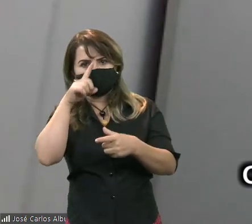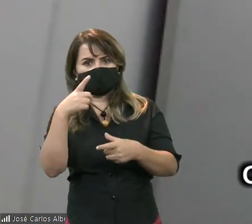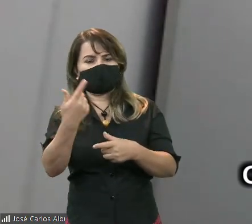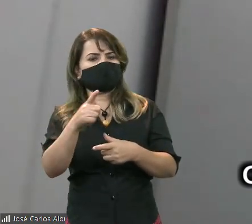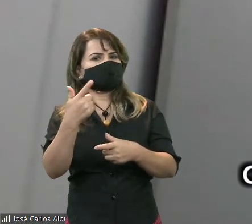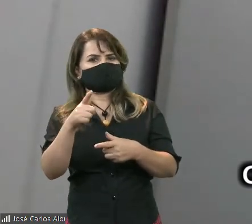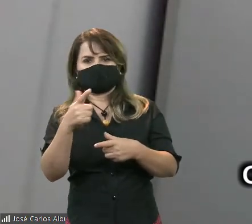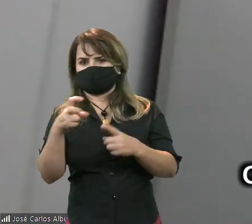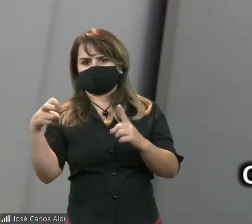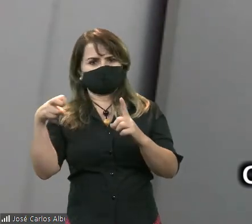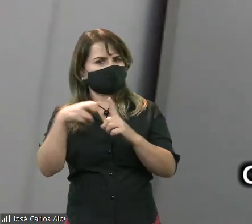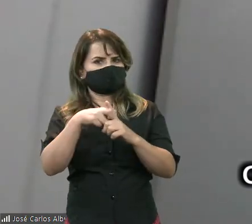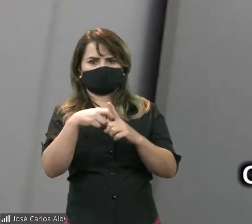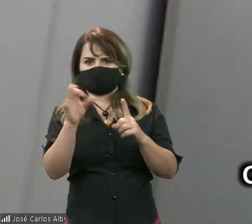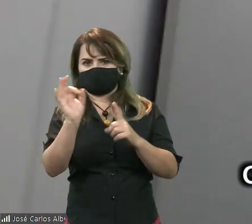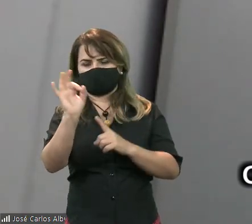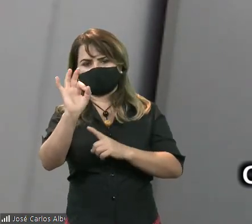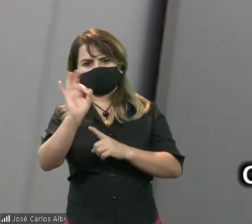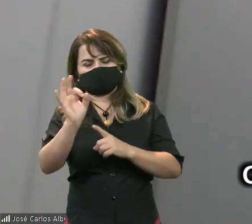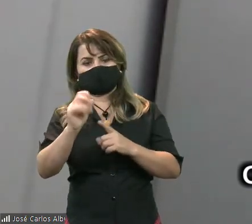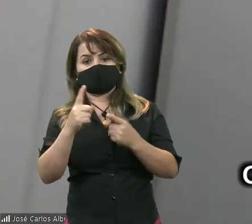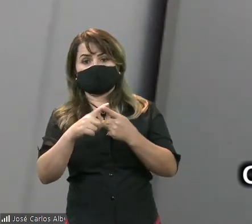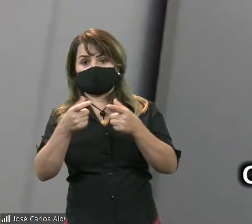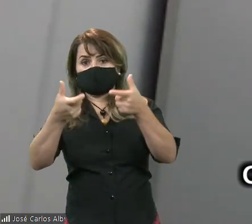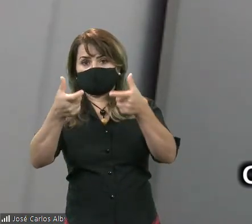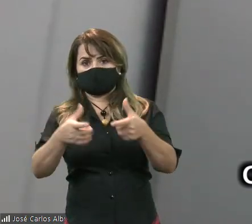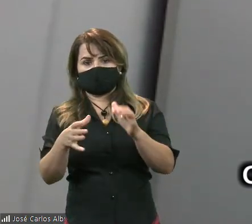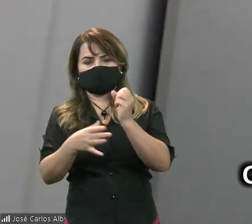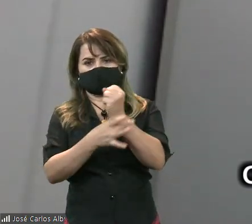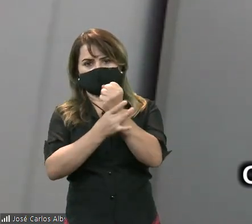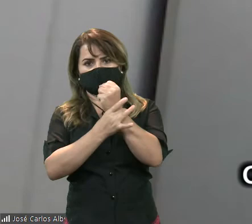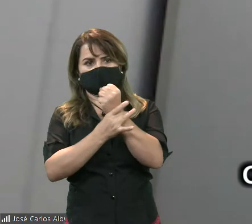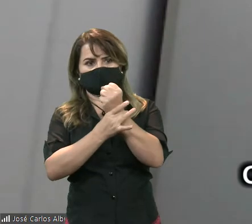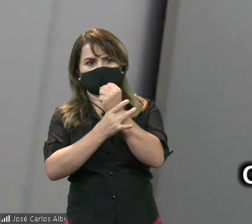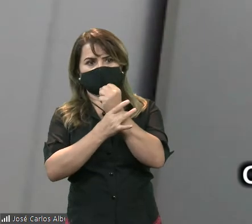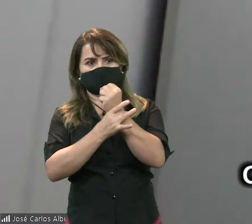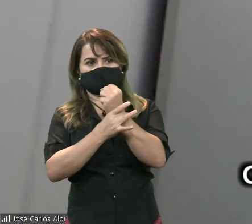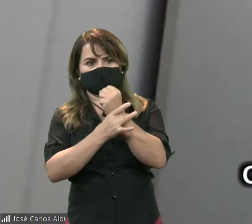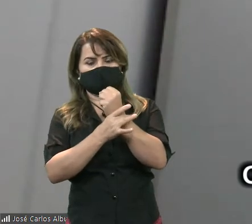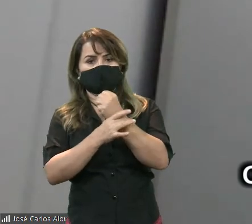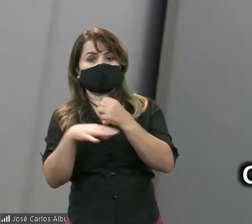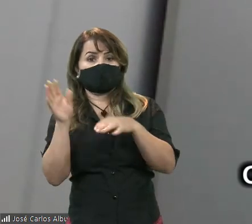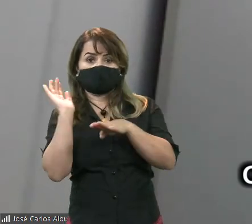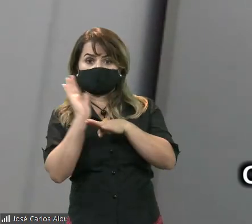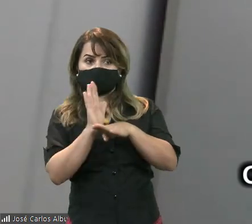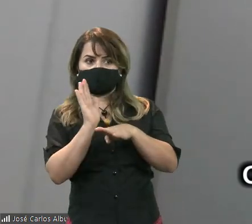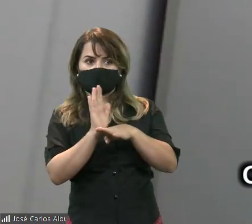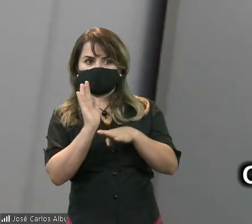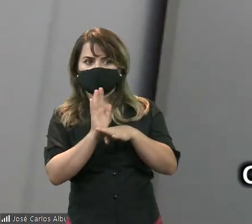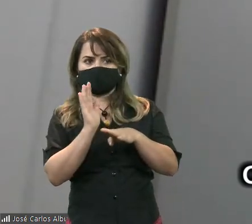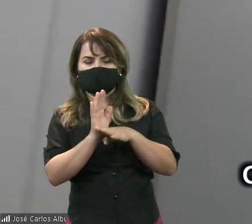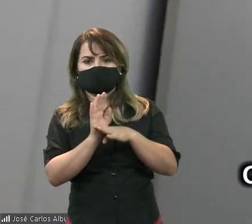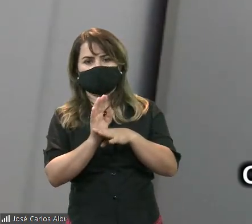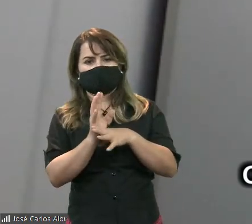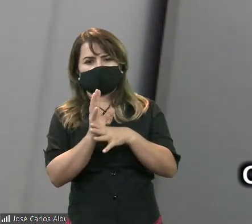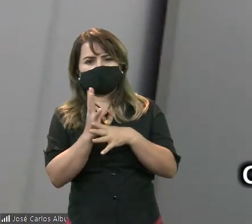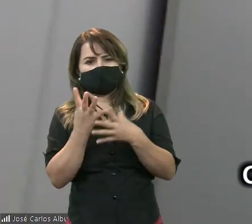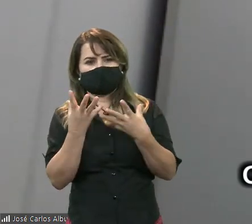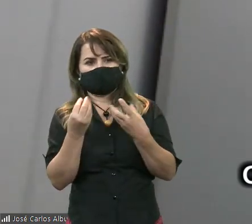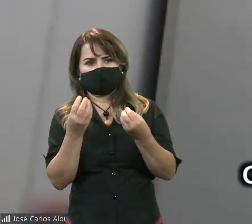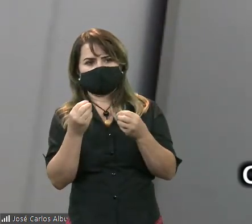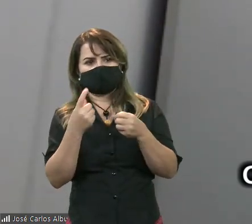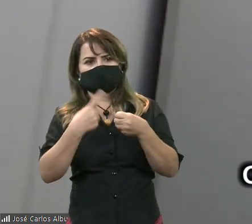aí atropelada. Então, é uma região segura e, logicamente, vai trazer um benefício muito grande aí, até mesmo